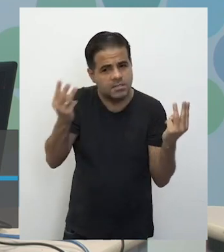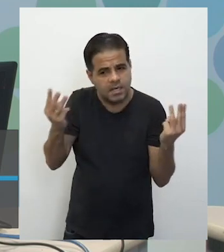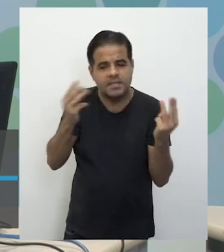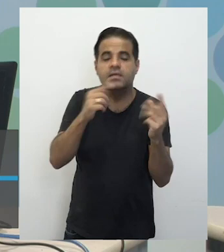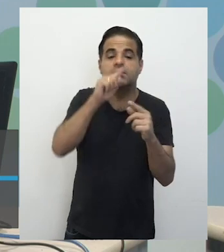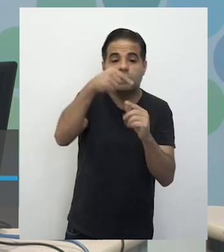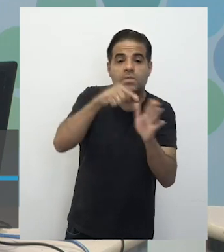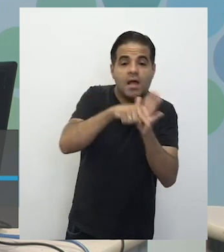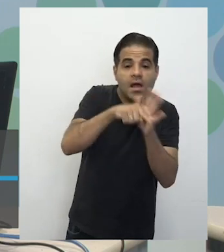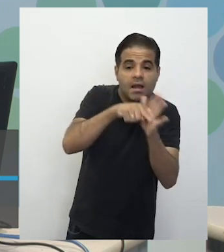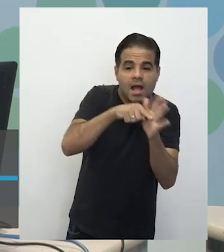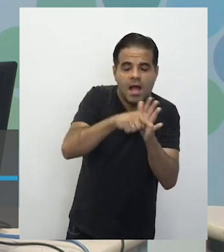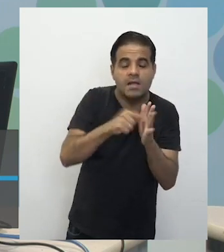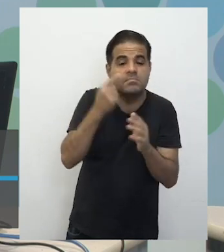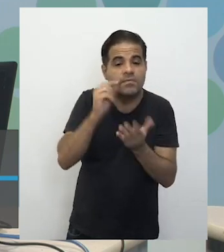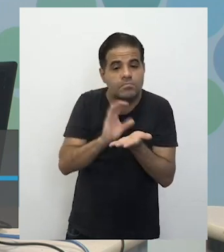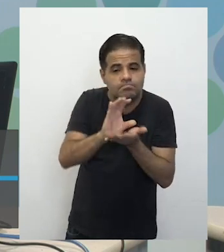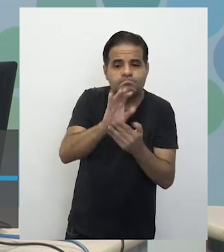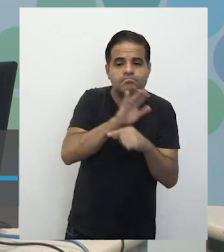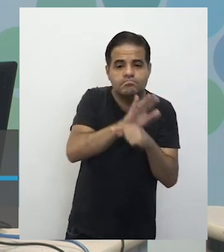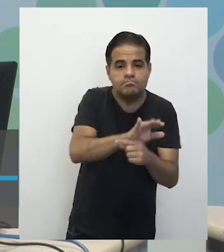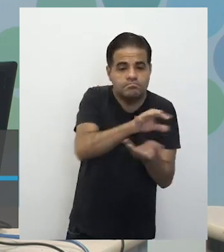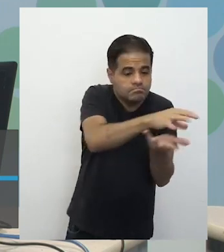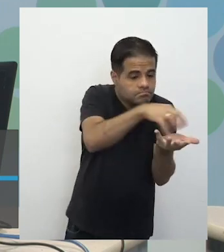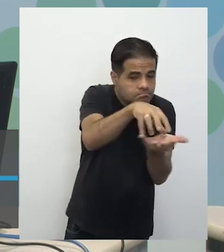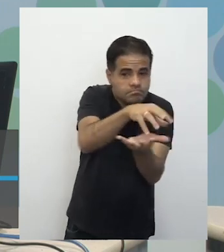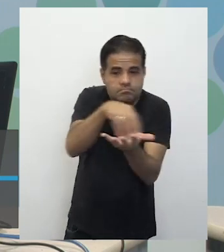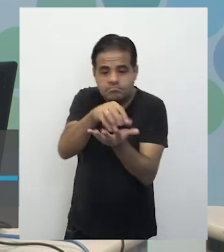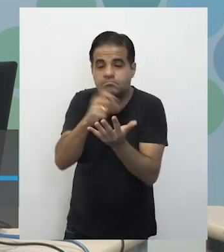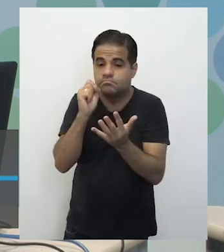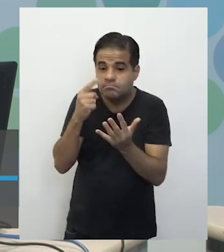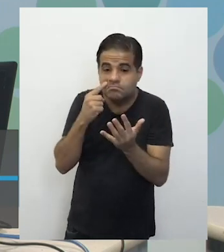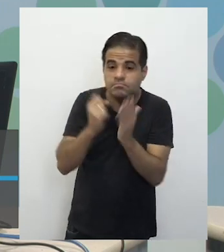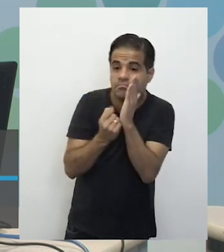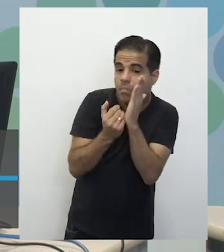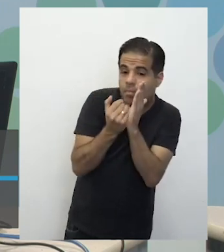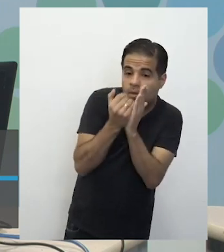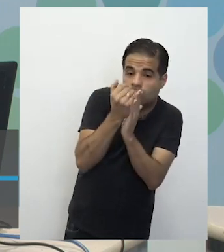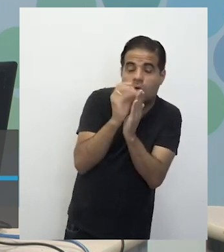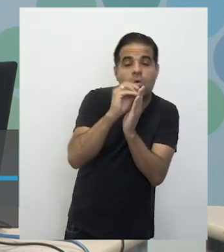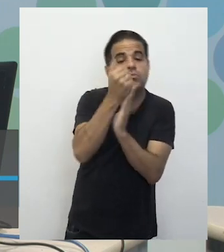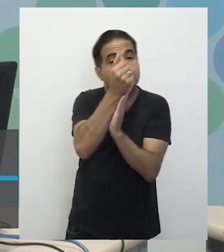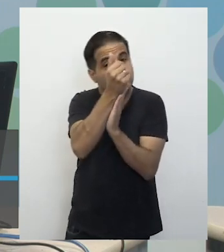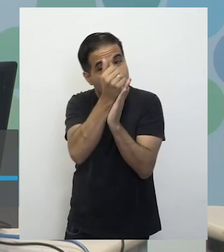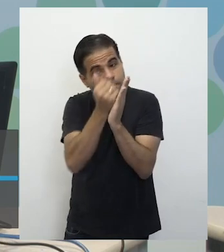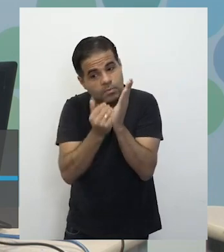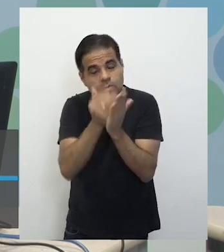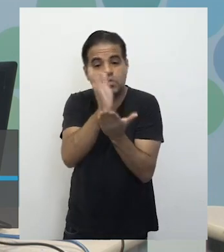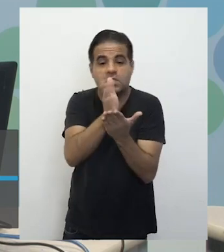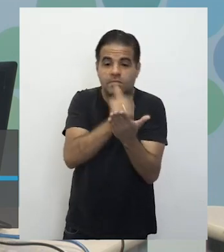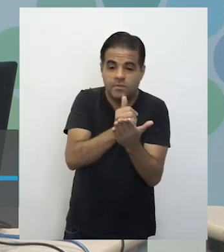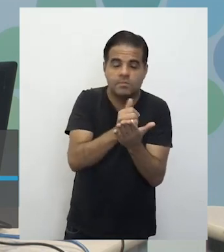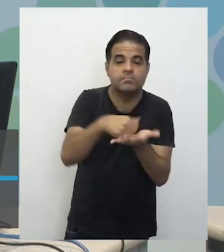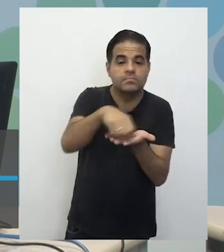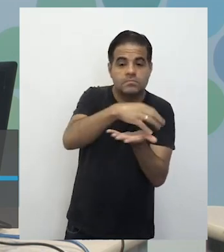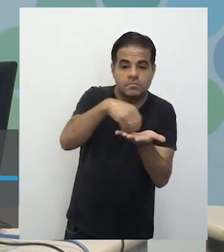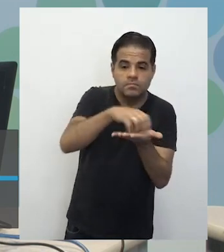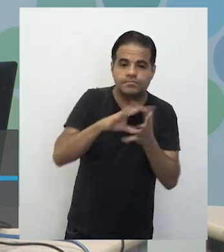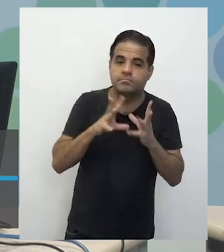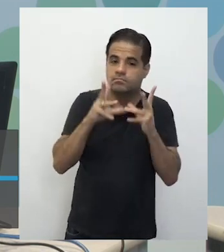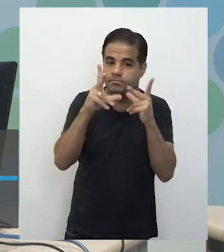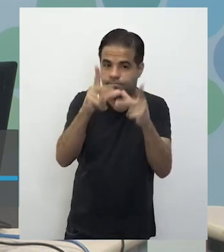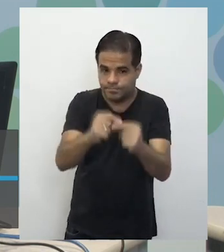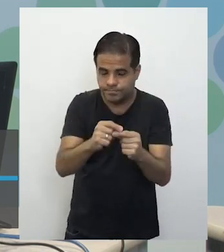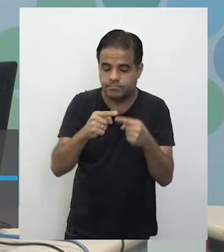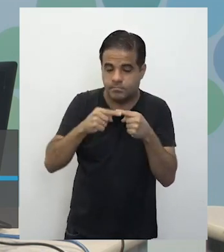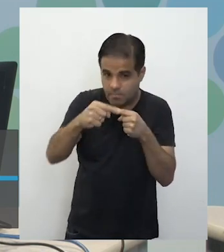análise, né, da contribuição desses setores, se ela aumentou ou se ela diminuiu, dividida pelo setor como um todo.